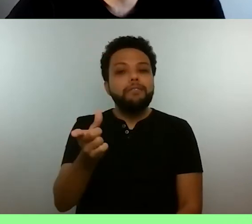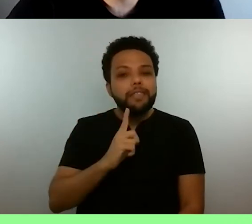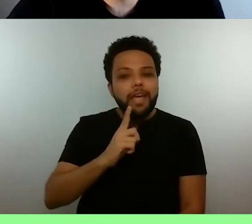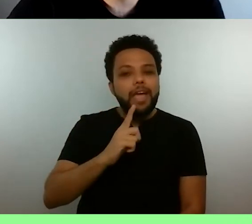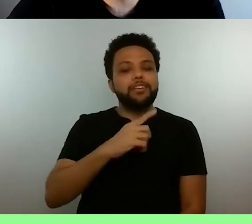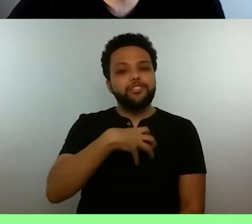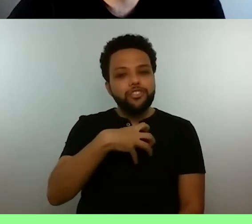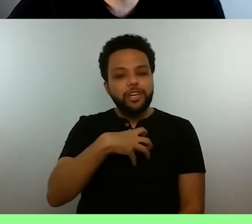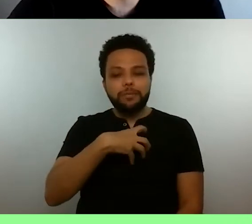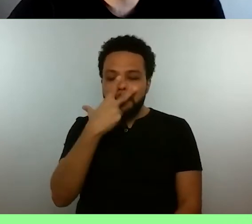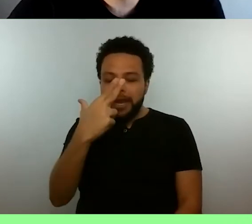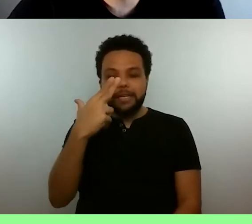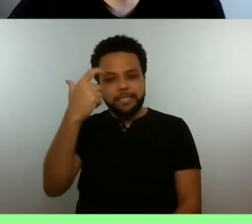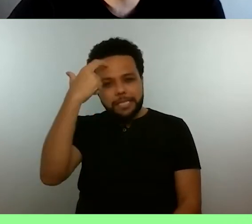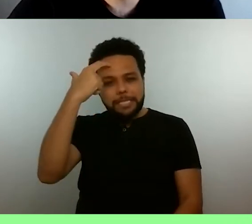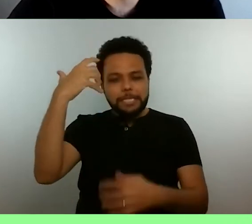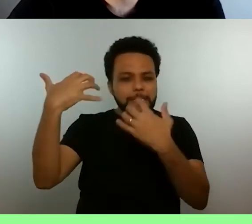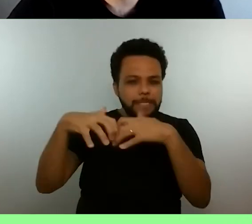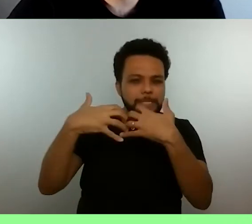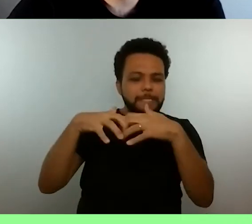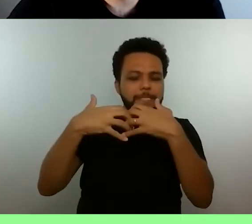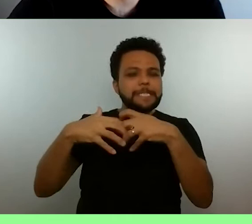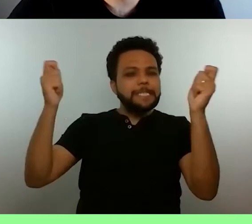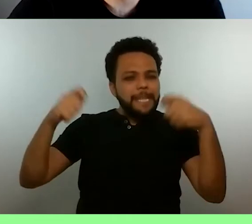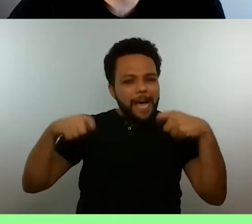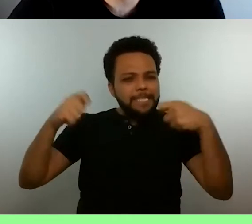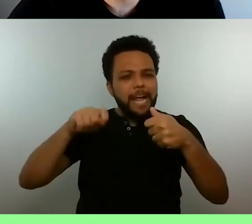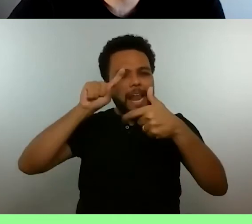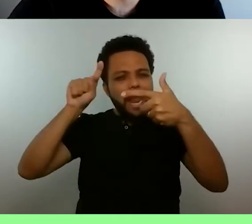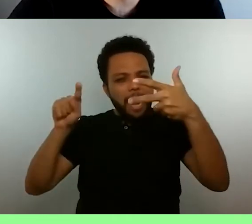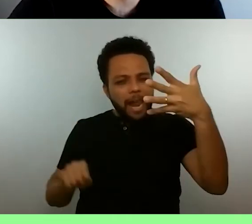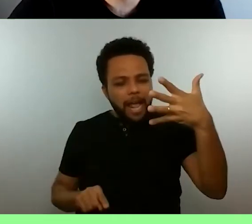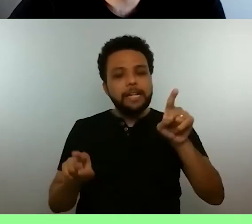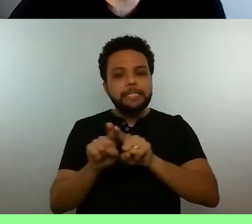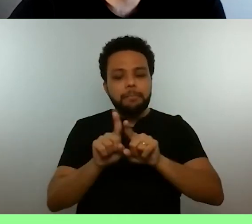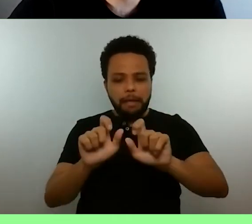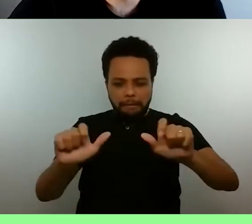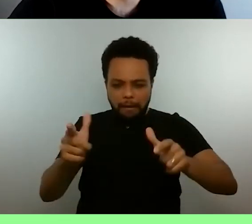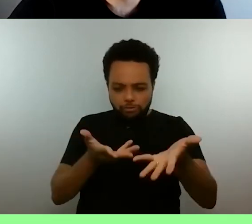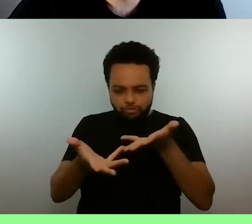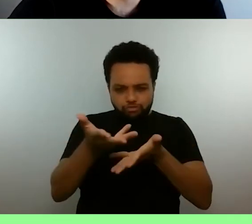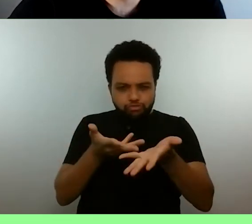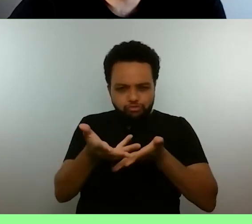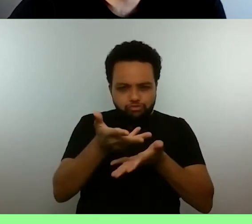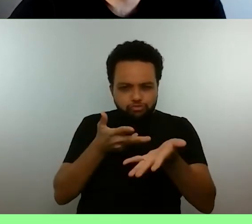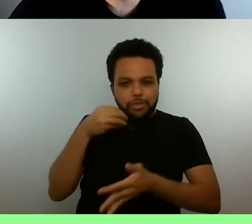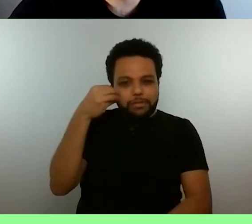bem ampliada, né? E de ter experiência de viver mesmo com o